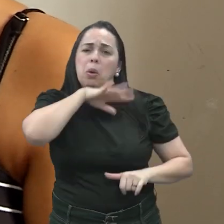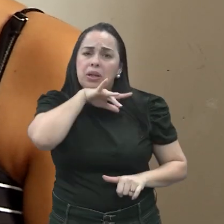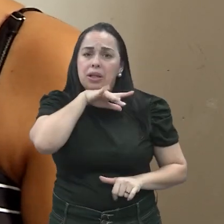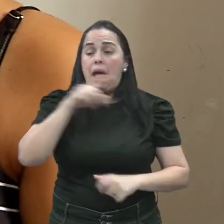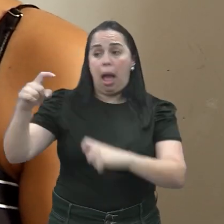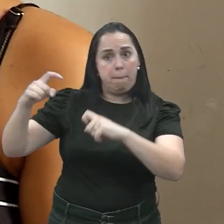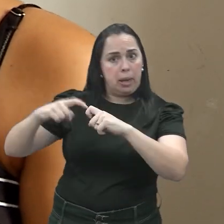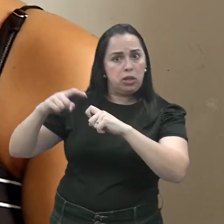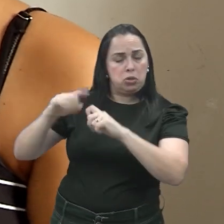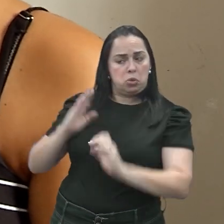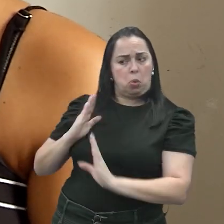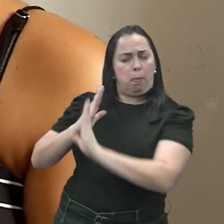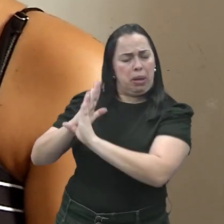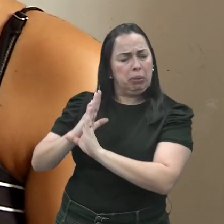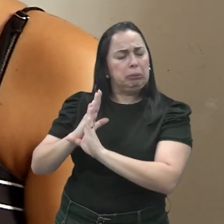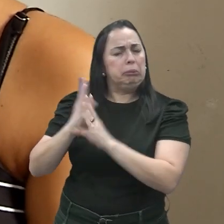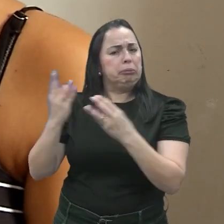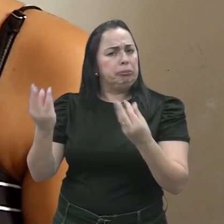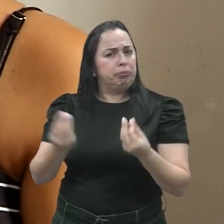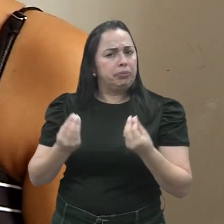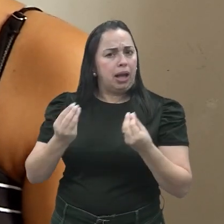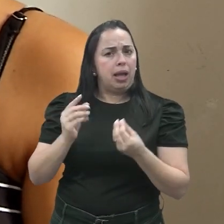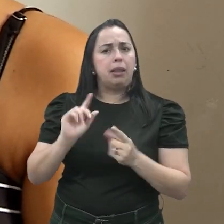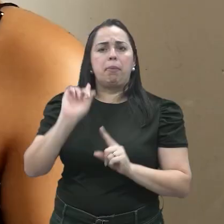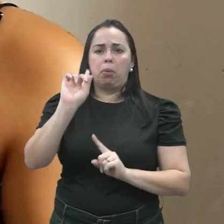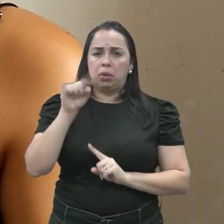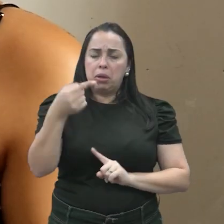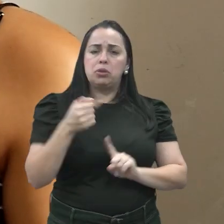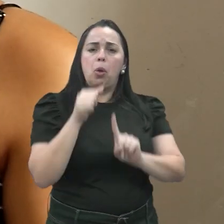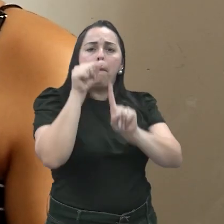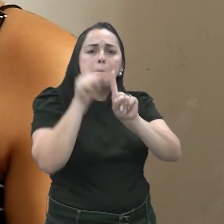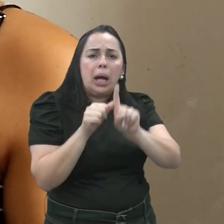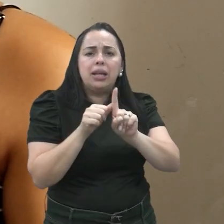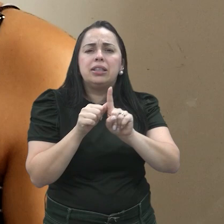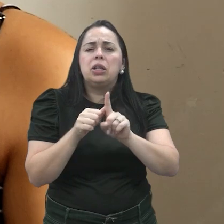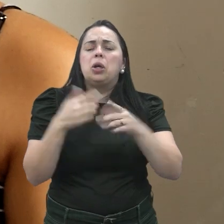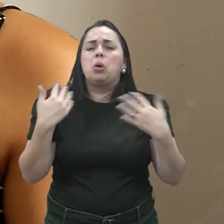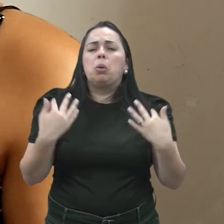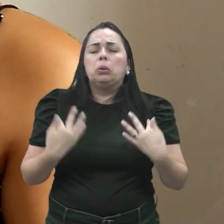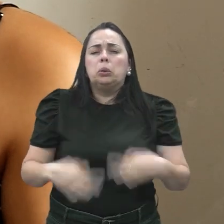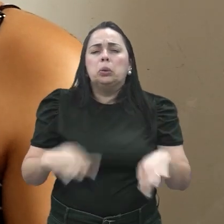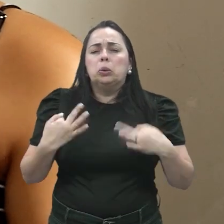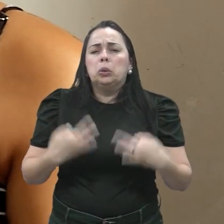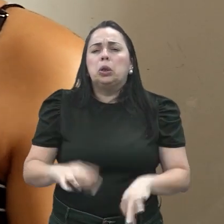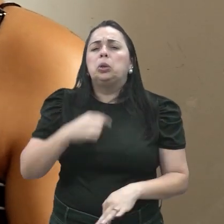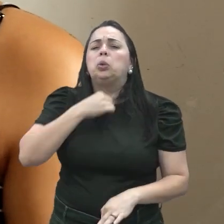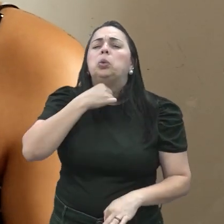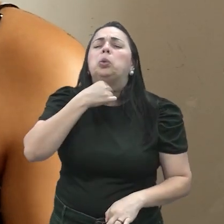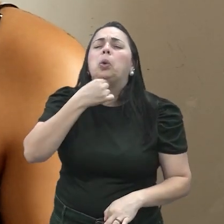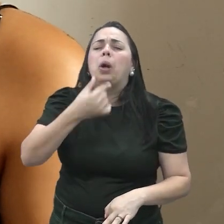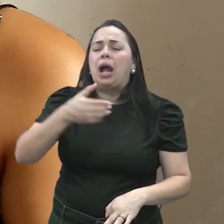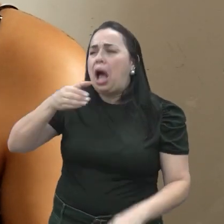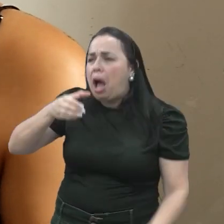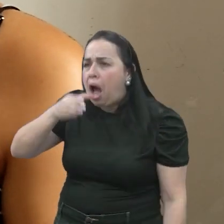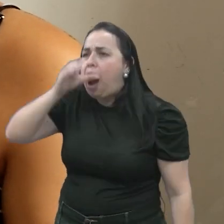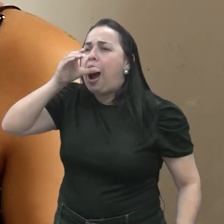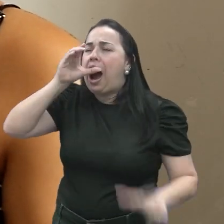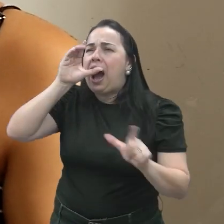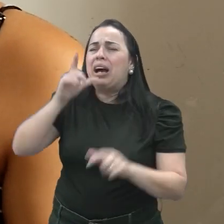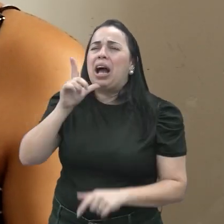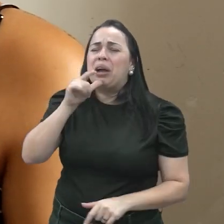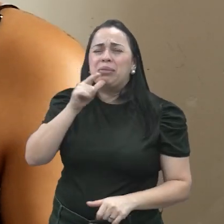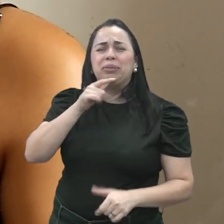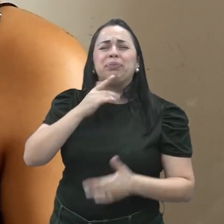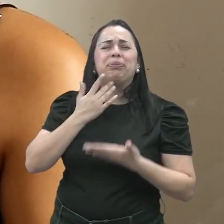Plaqueta, tudo. A médica já suspeitou desde aí. Aí quando deu 1 mês e meio, eu comecei com muita dor de garganta, que eu não conseguia nem